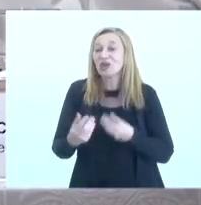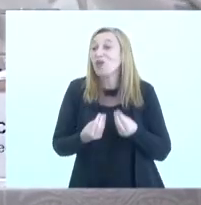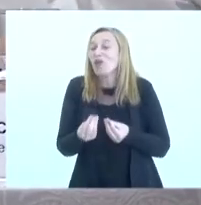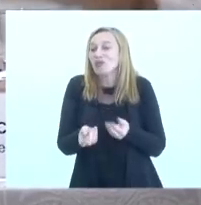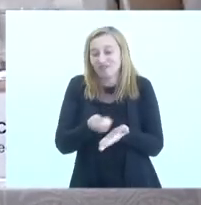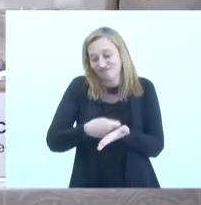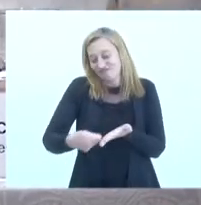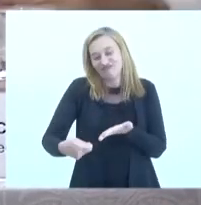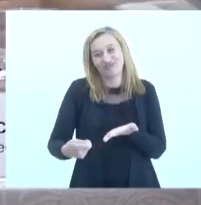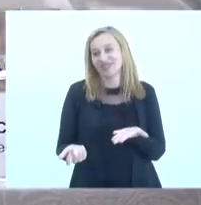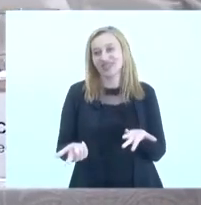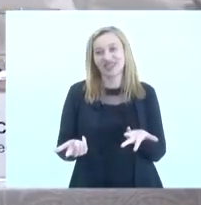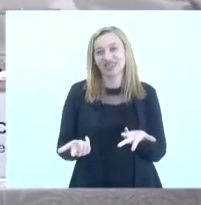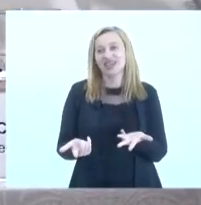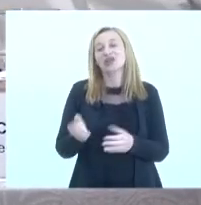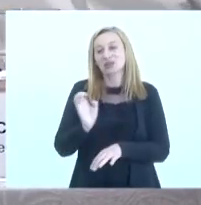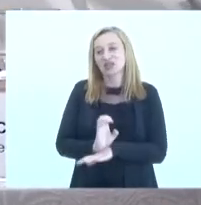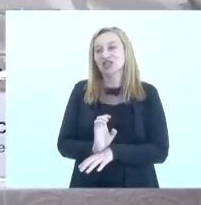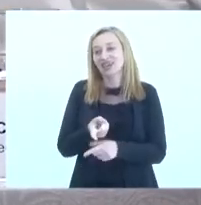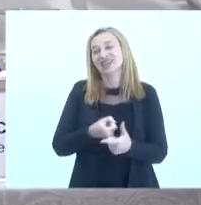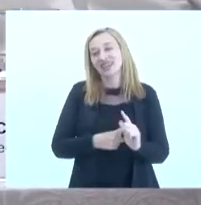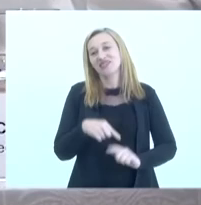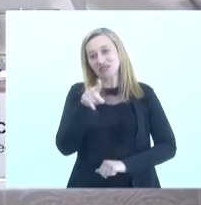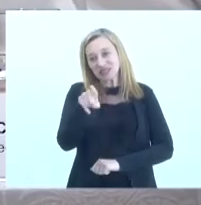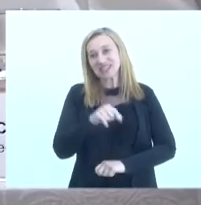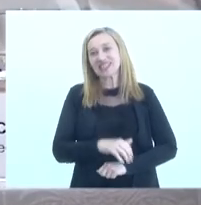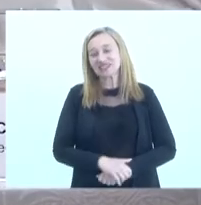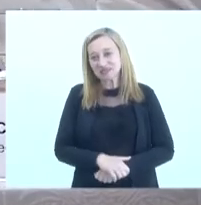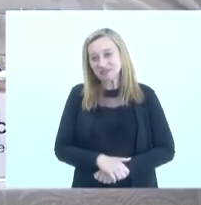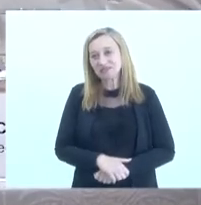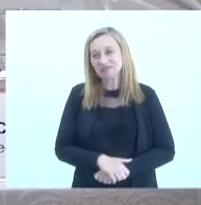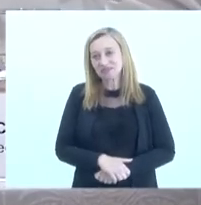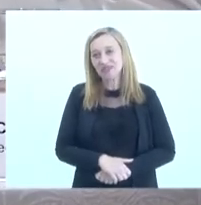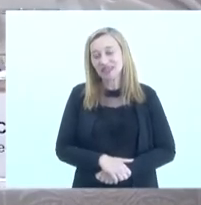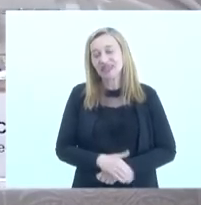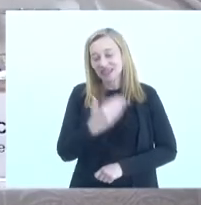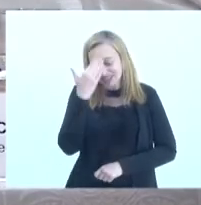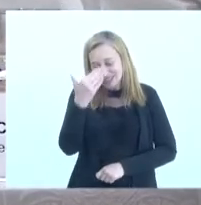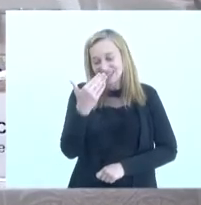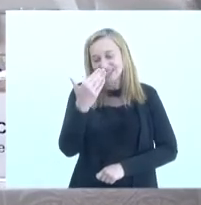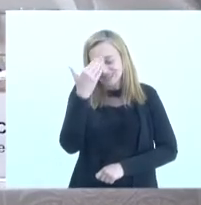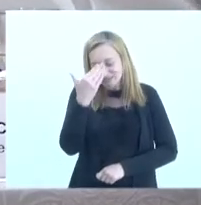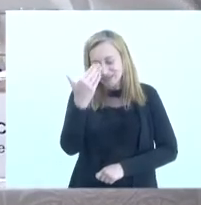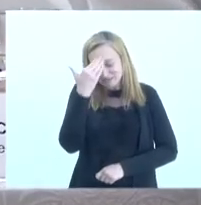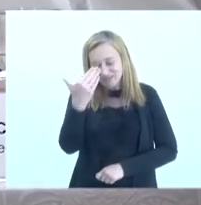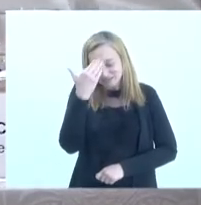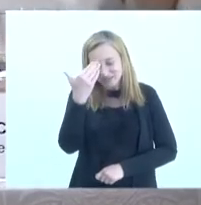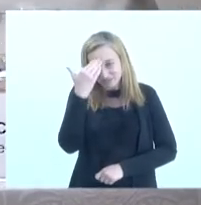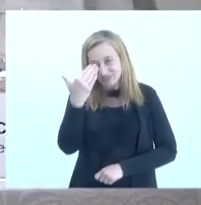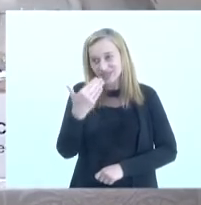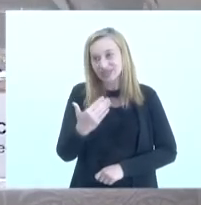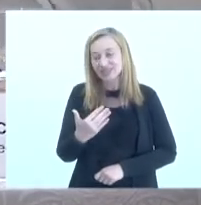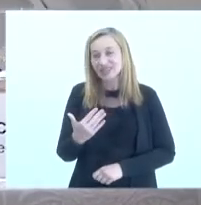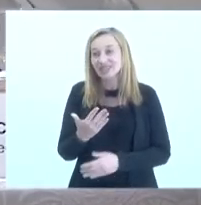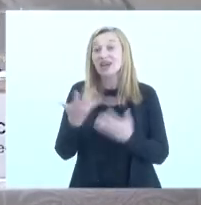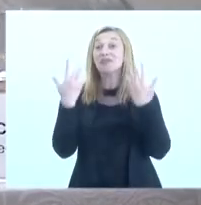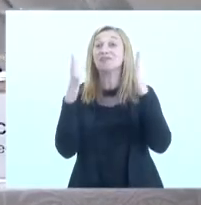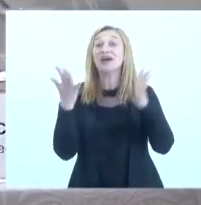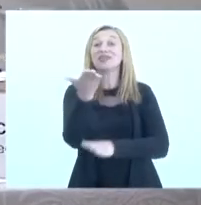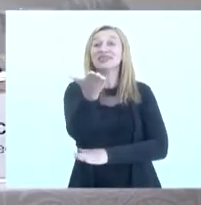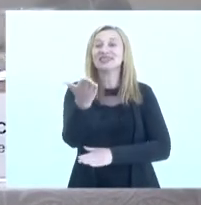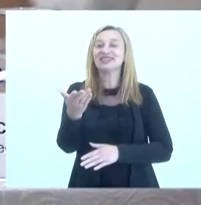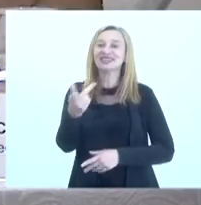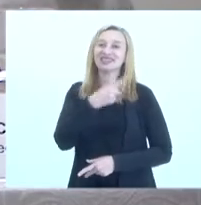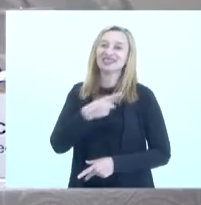né? Esse estado deve muito para você e somos muito gratos. Muito obrigado. Uma grande salva de palmas